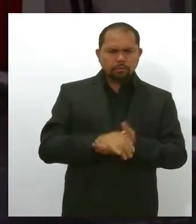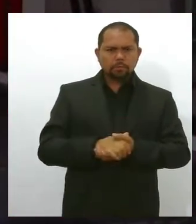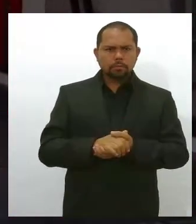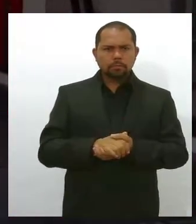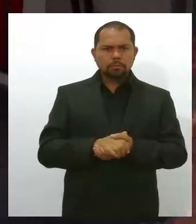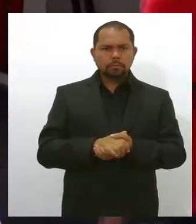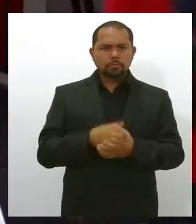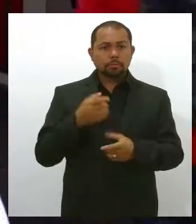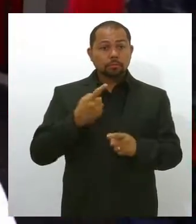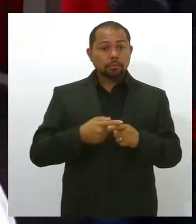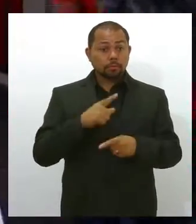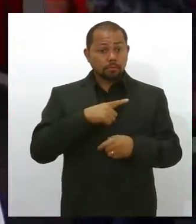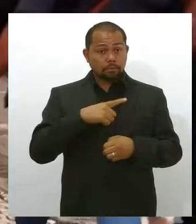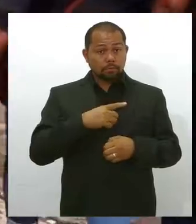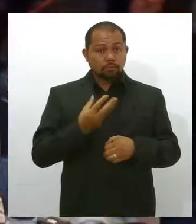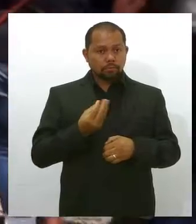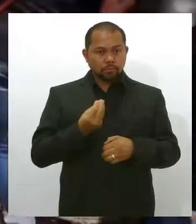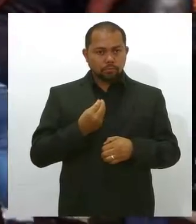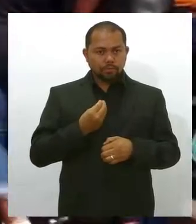tá